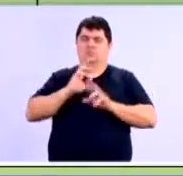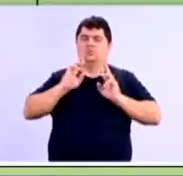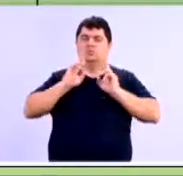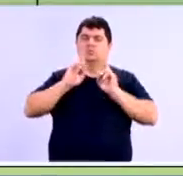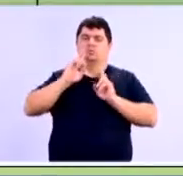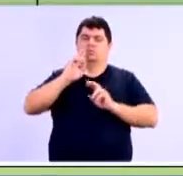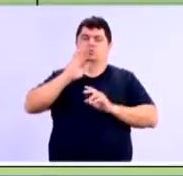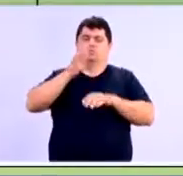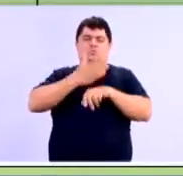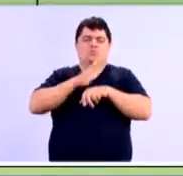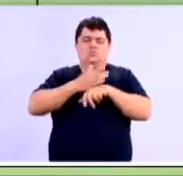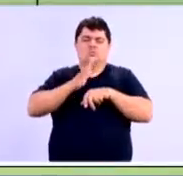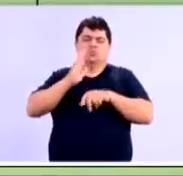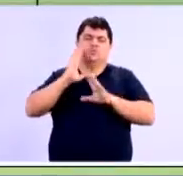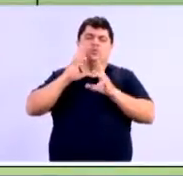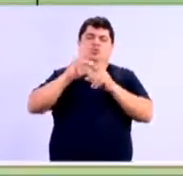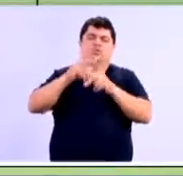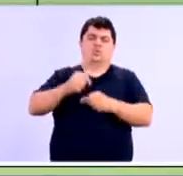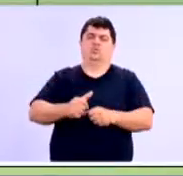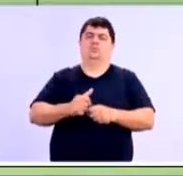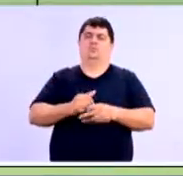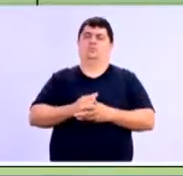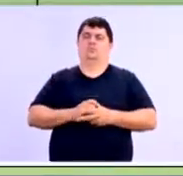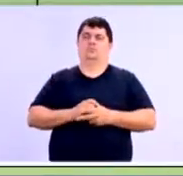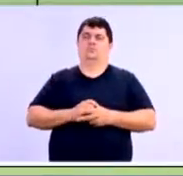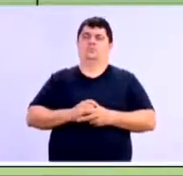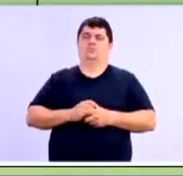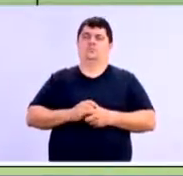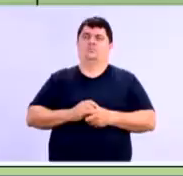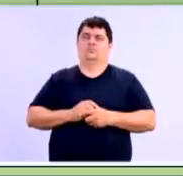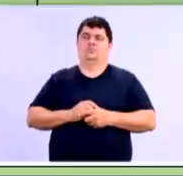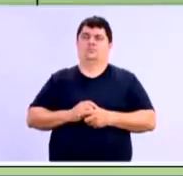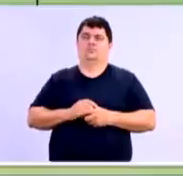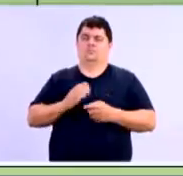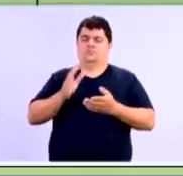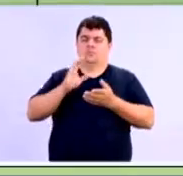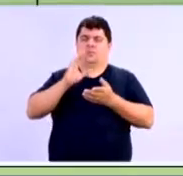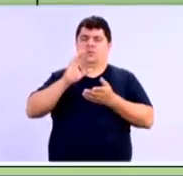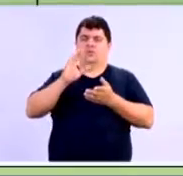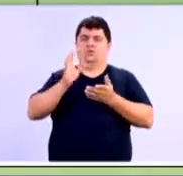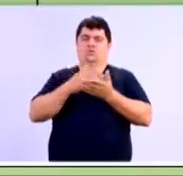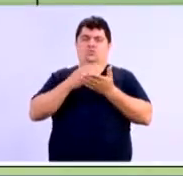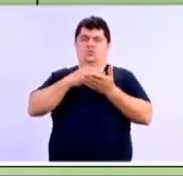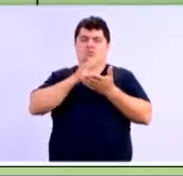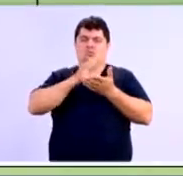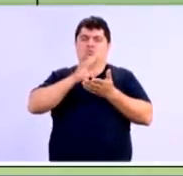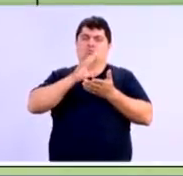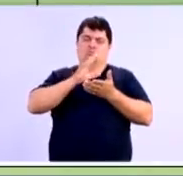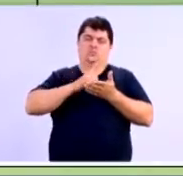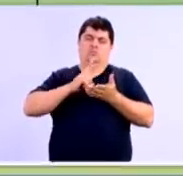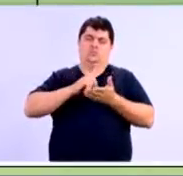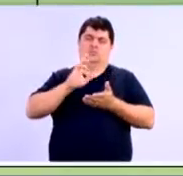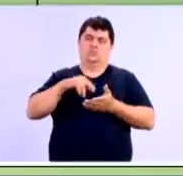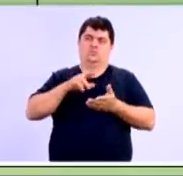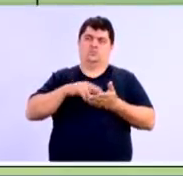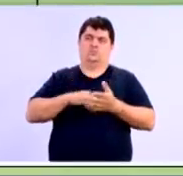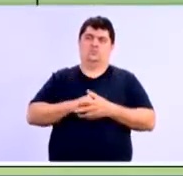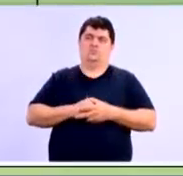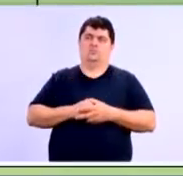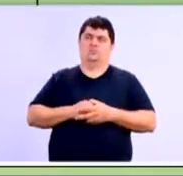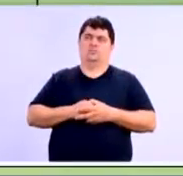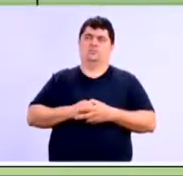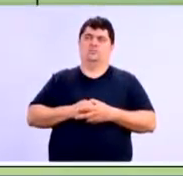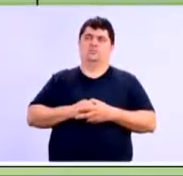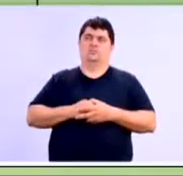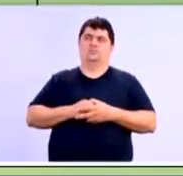todos os exercícios que tem no livro. Ok? Então agora a gente vai fazer retorno de